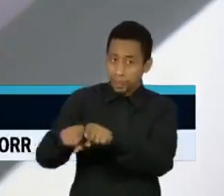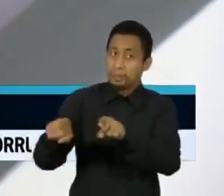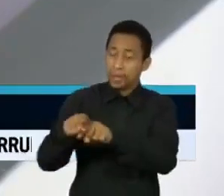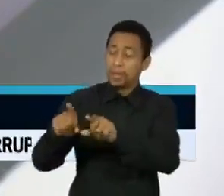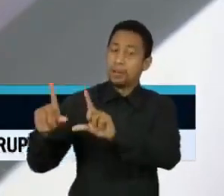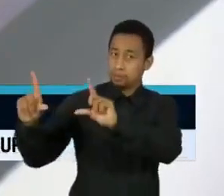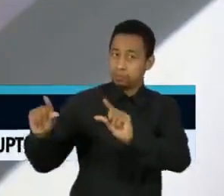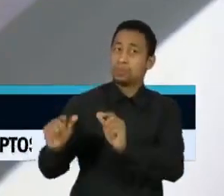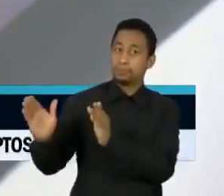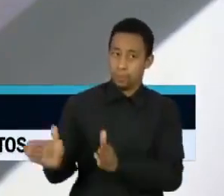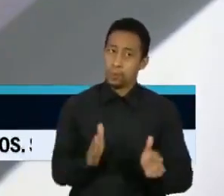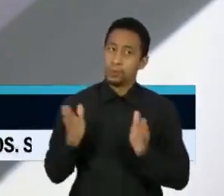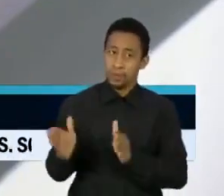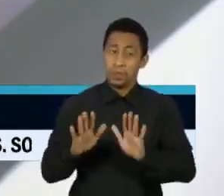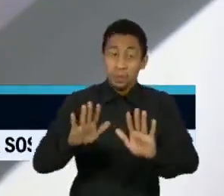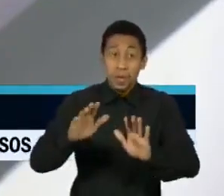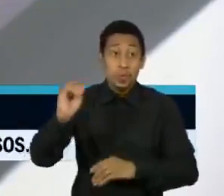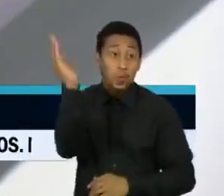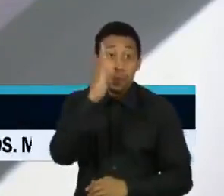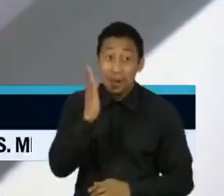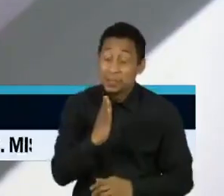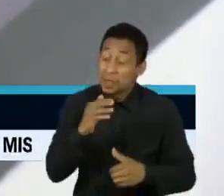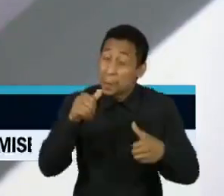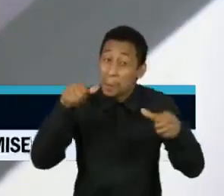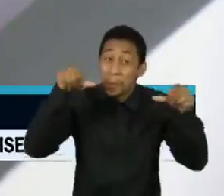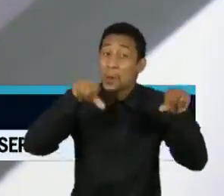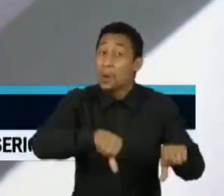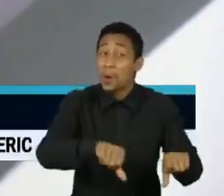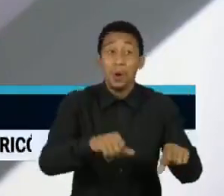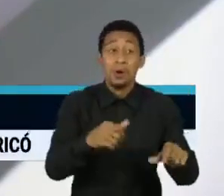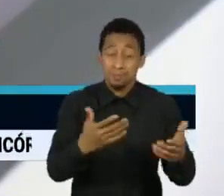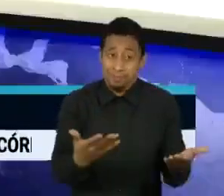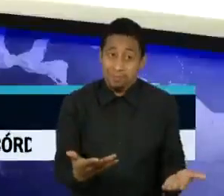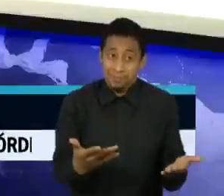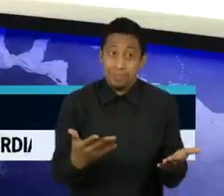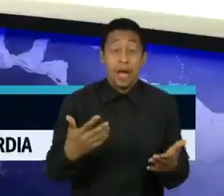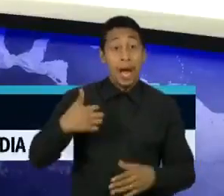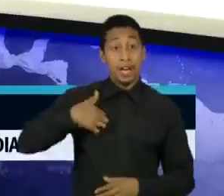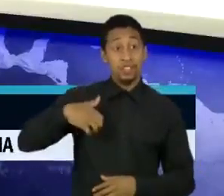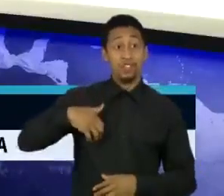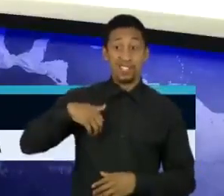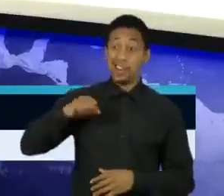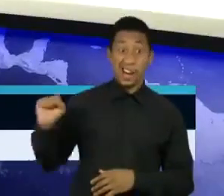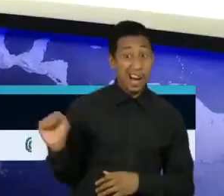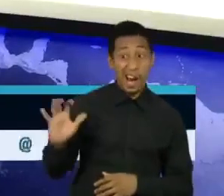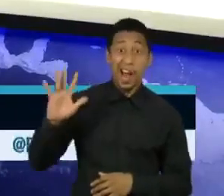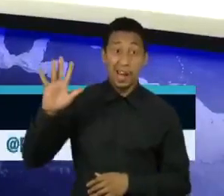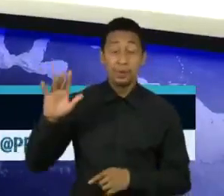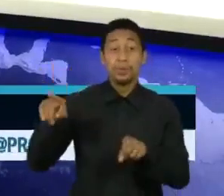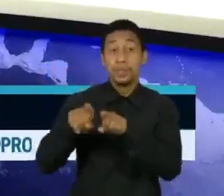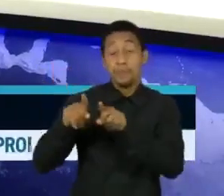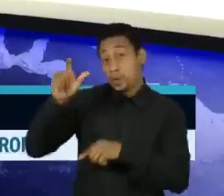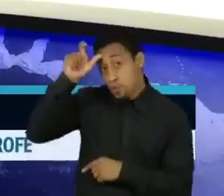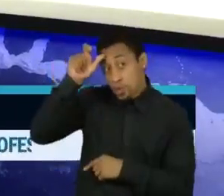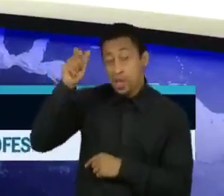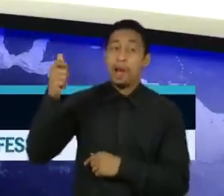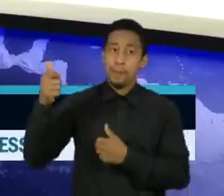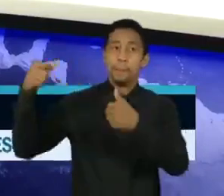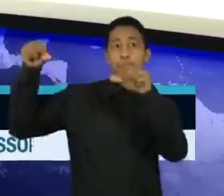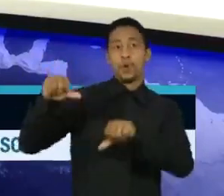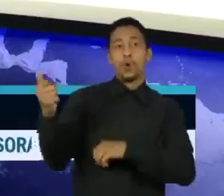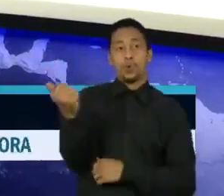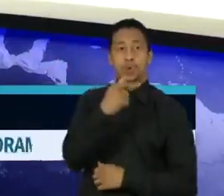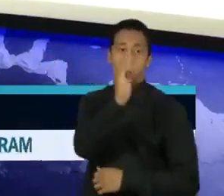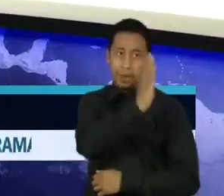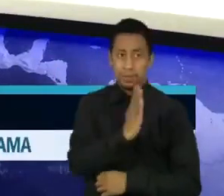um motivo claro para o Brasil estar indo muito pior. Você só tem a Argentina e a Turquia com inflação maior. E qual é? É a instabilidade